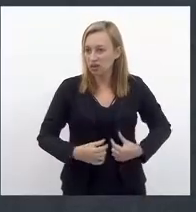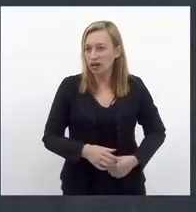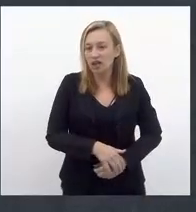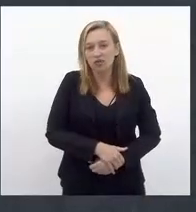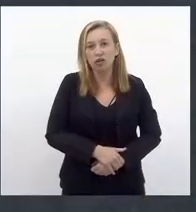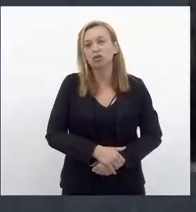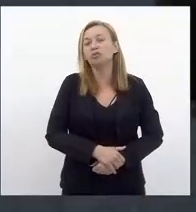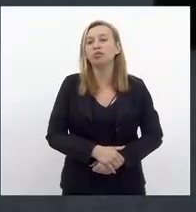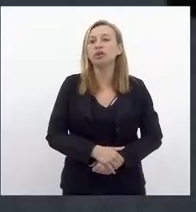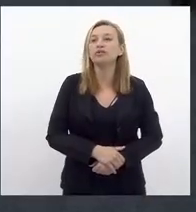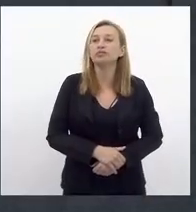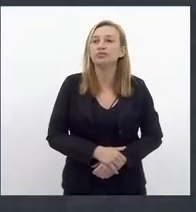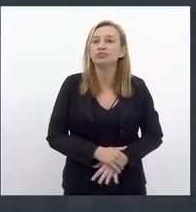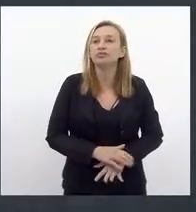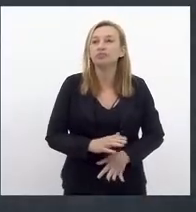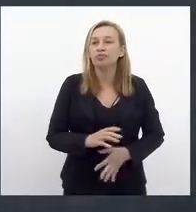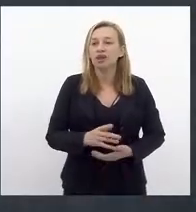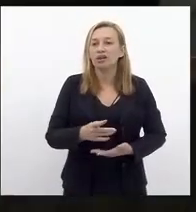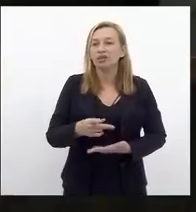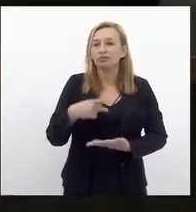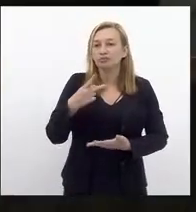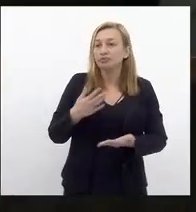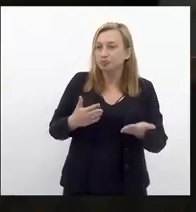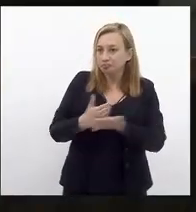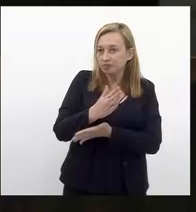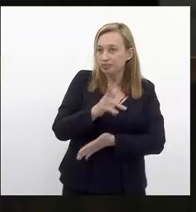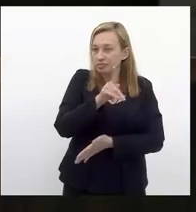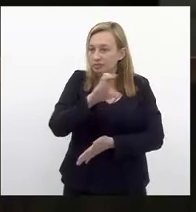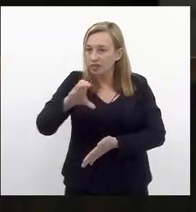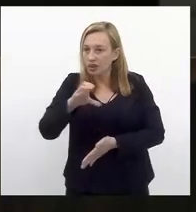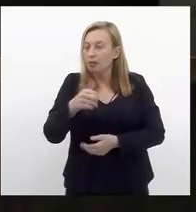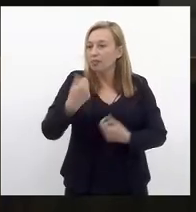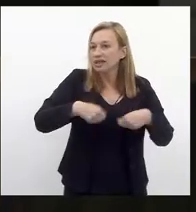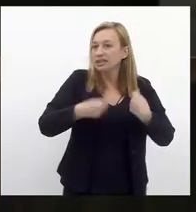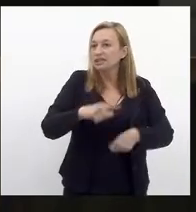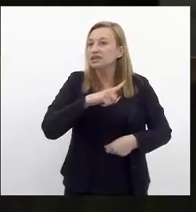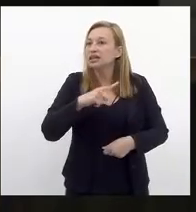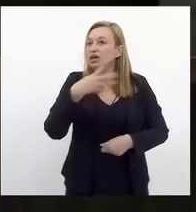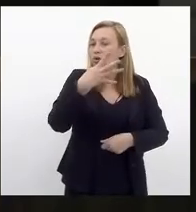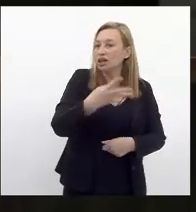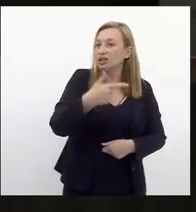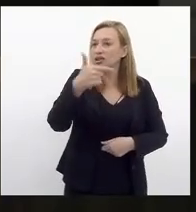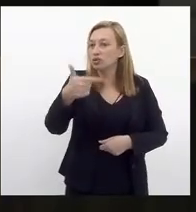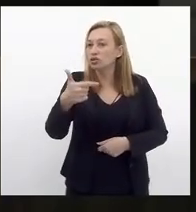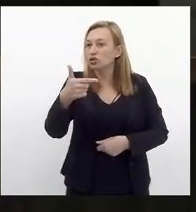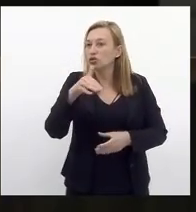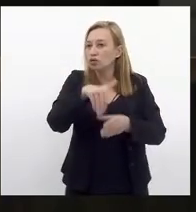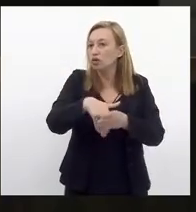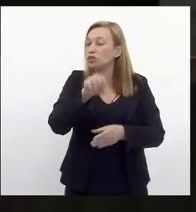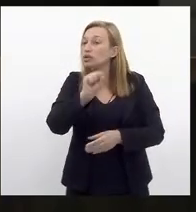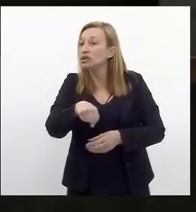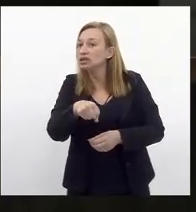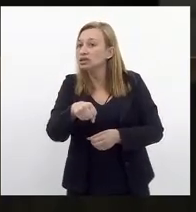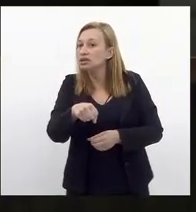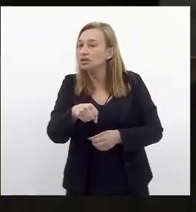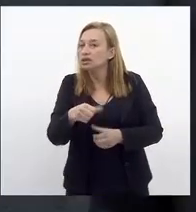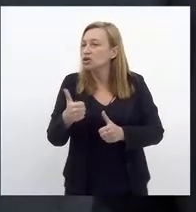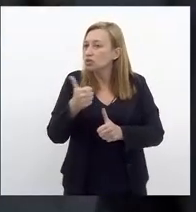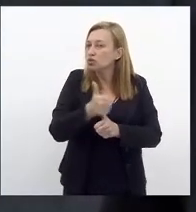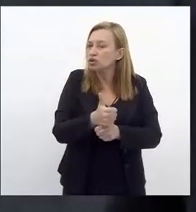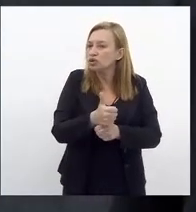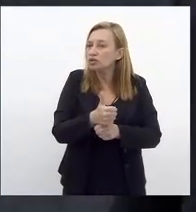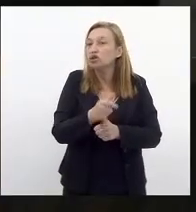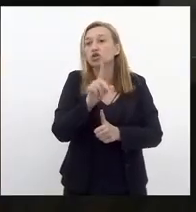volta o texto original da PEC correto para aprovar a PEC tem que ter 42 votos Se dá para provar um substitutivo